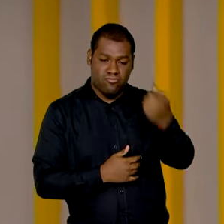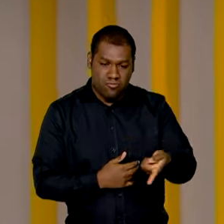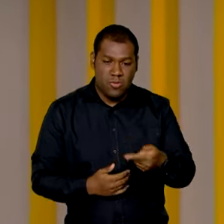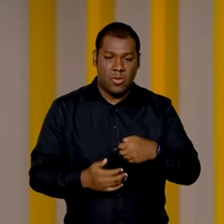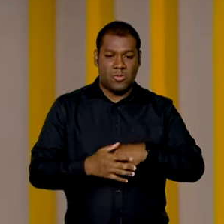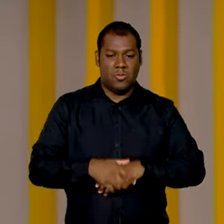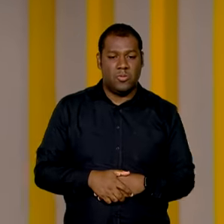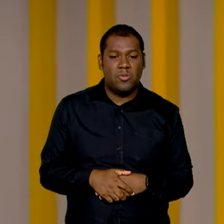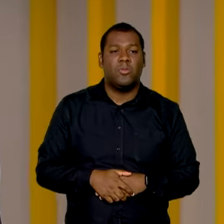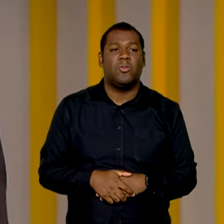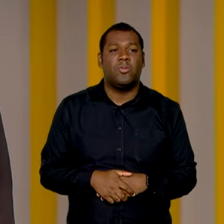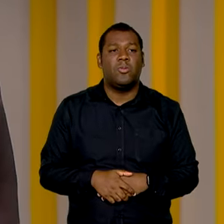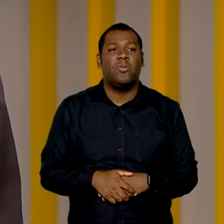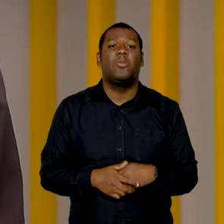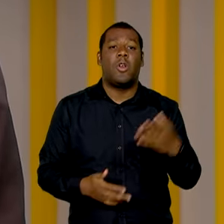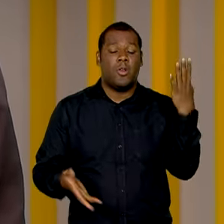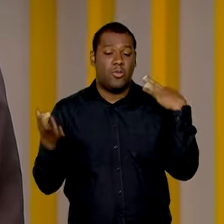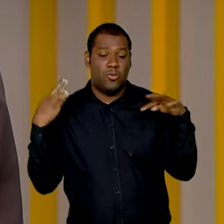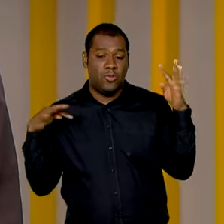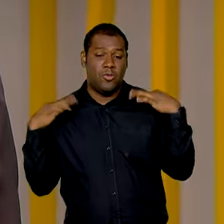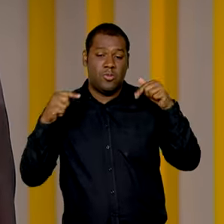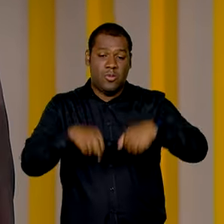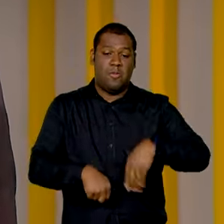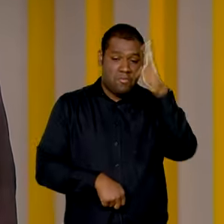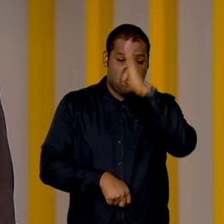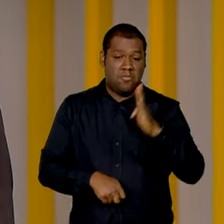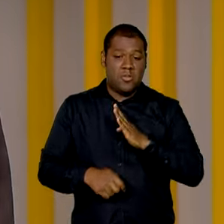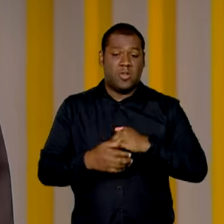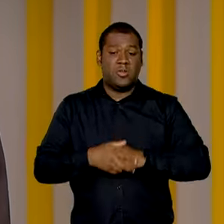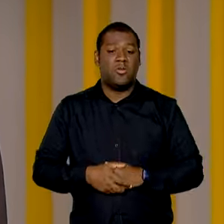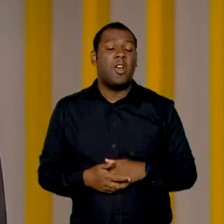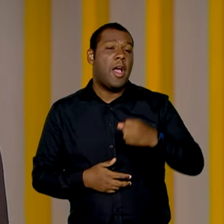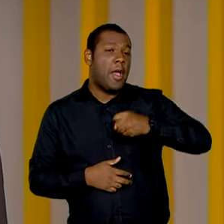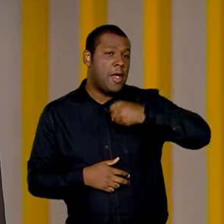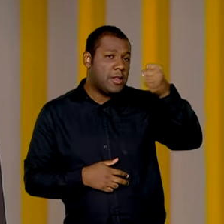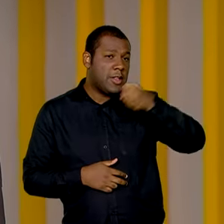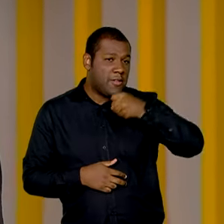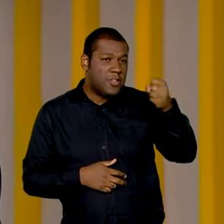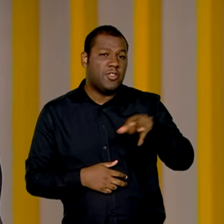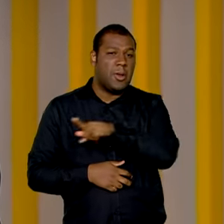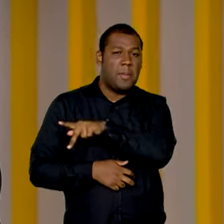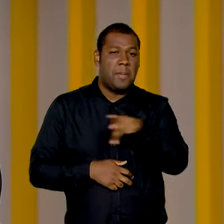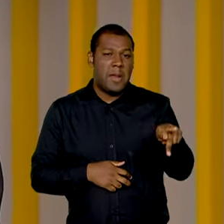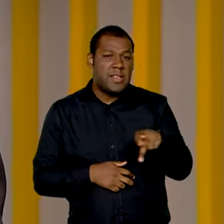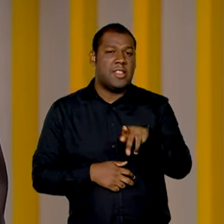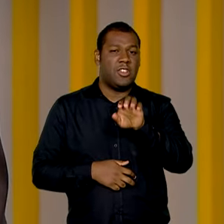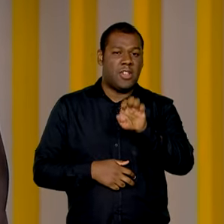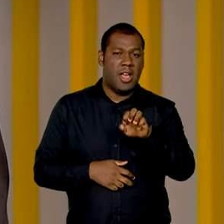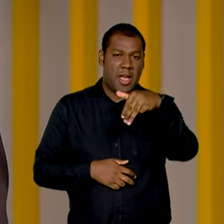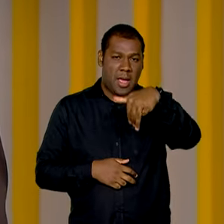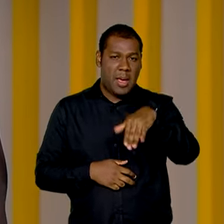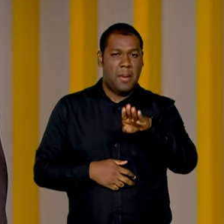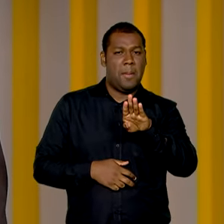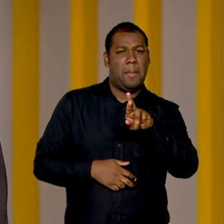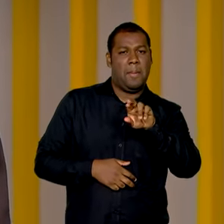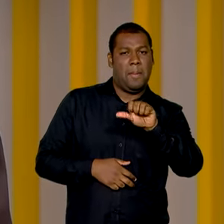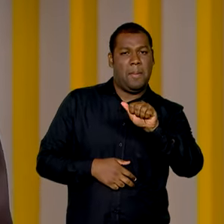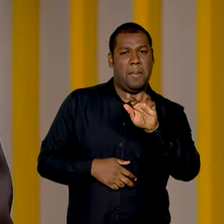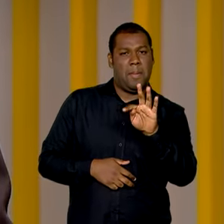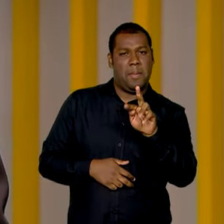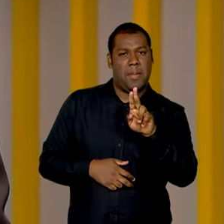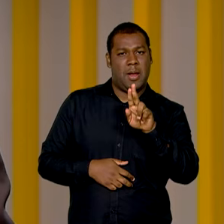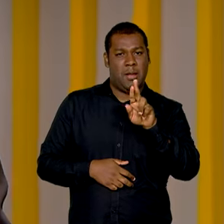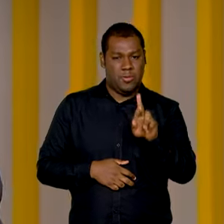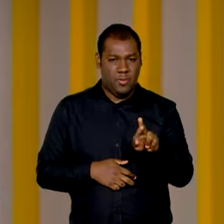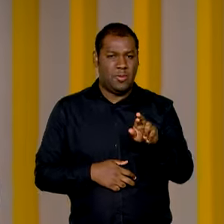justamente sobre o dinamismo do turismo no país que girou a entrevista do presidente da Embratur, Marcelo Freixo, para a Voz do Brasil.